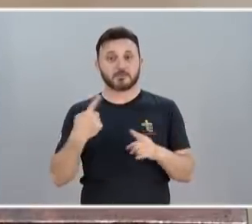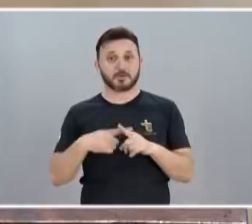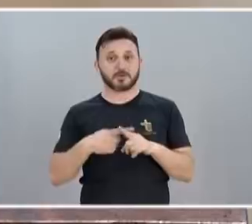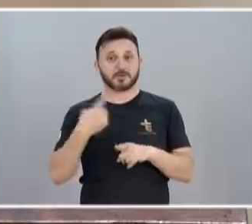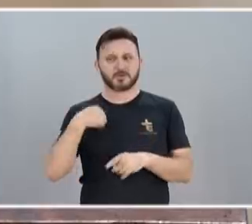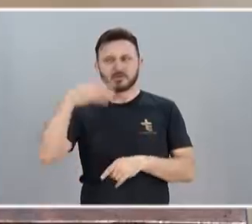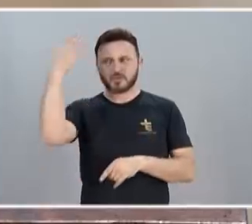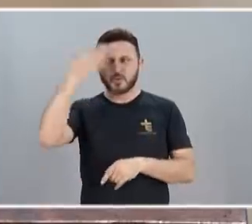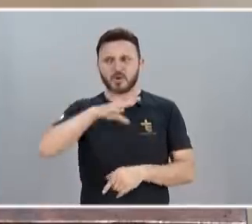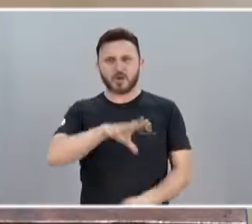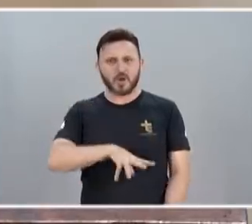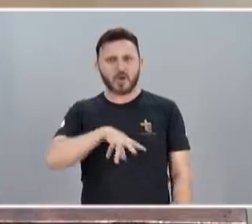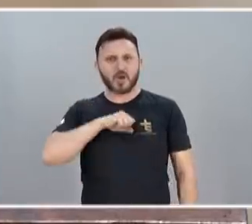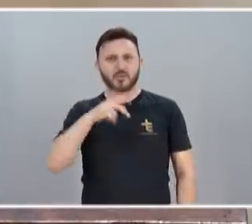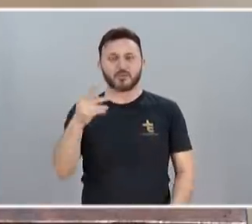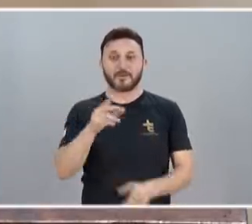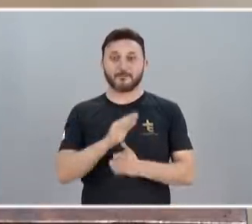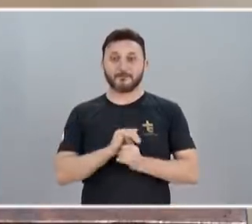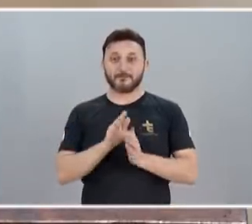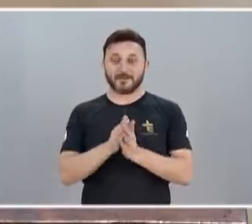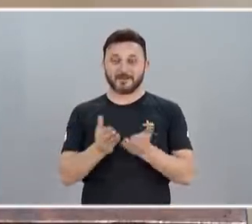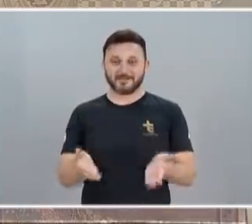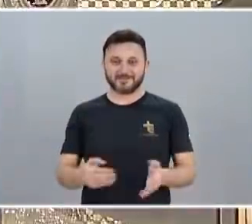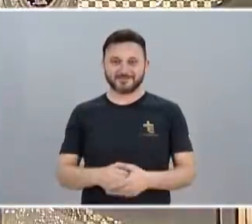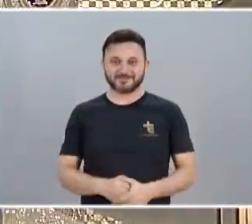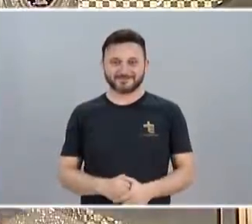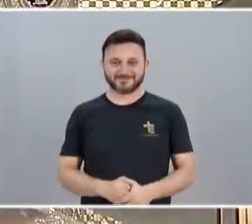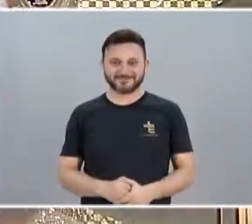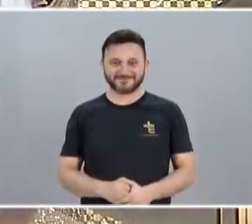testemunhas corajosas de sua palavra.